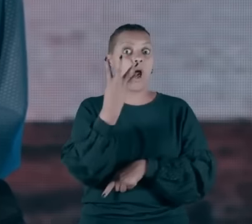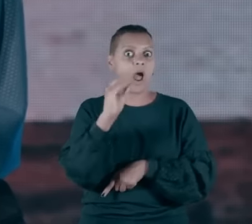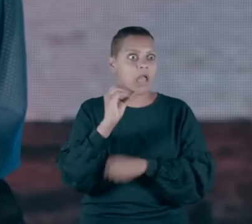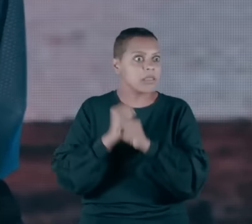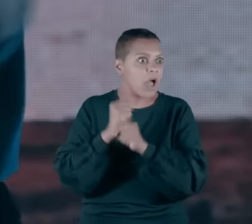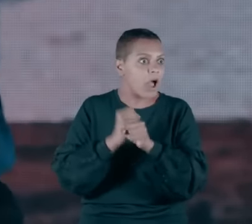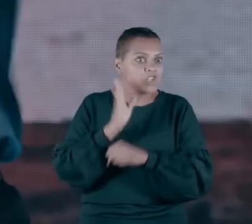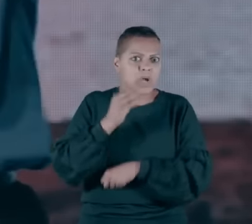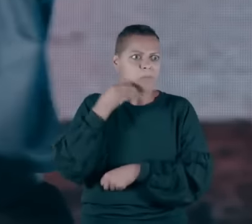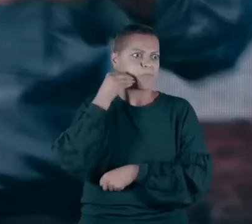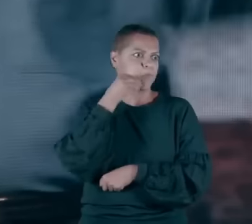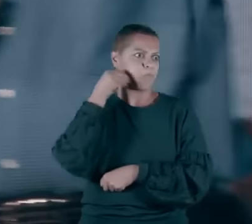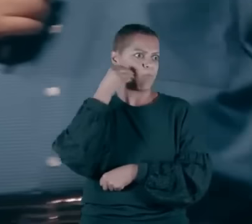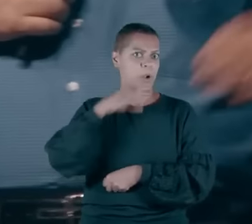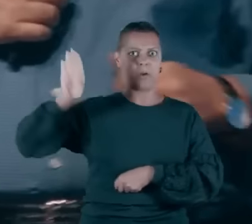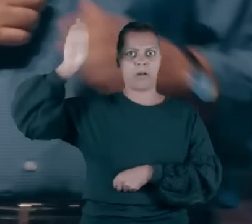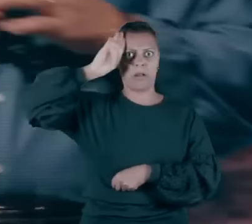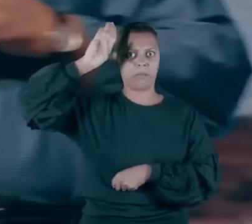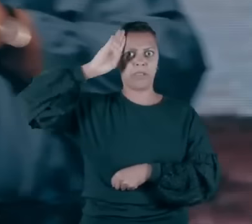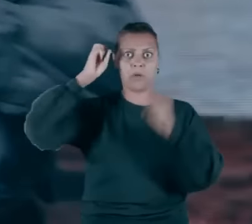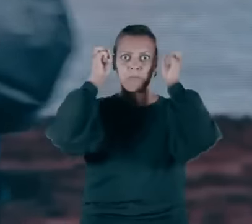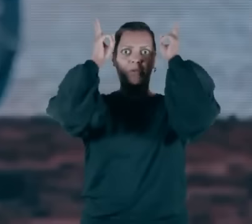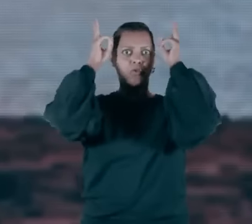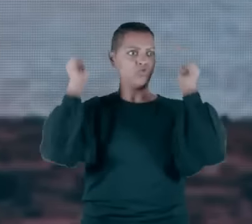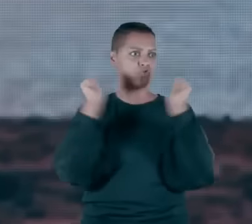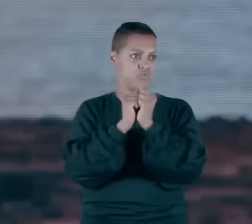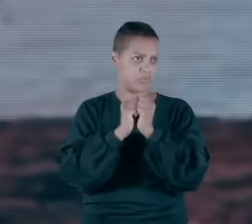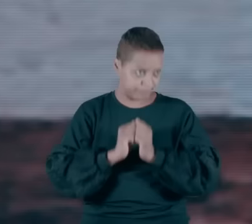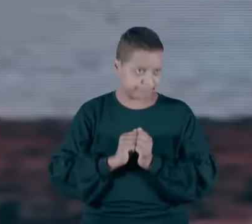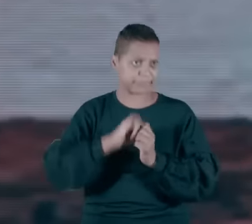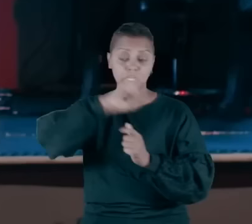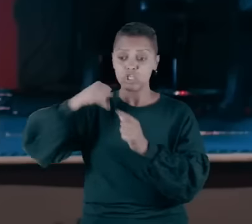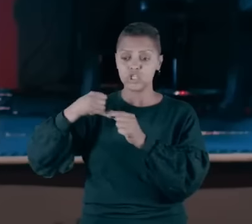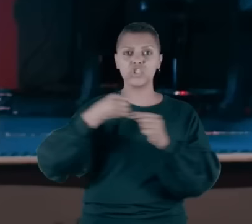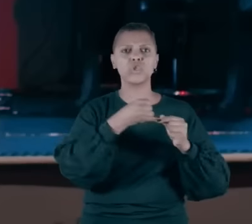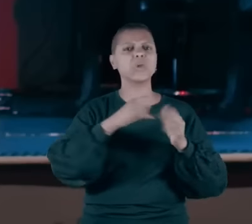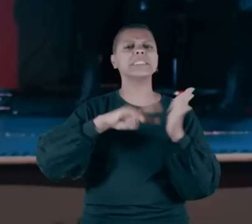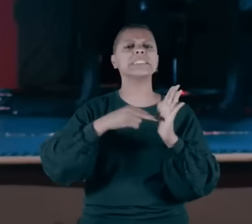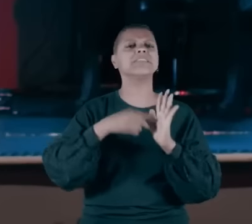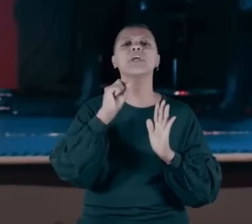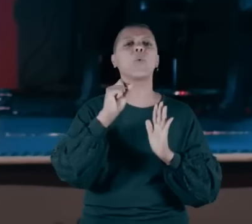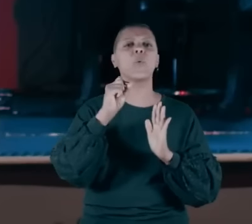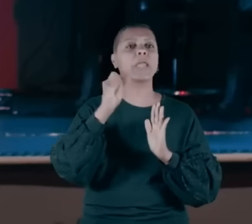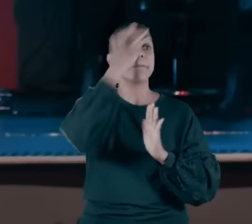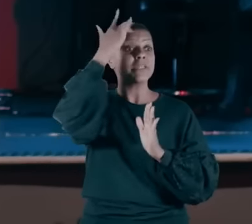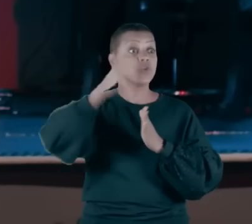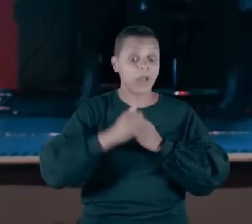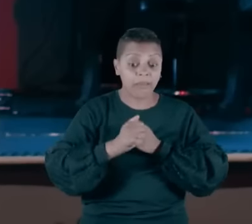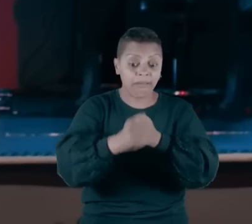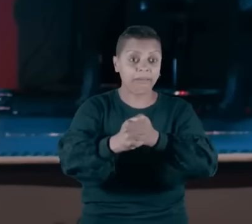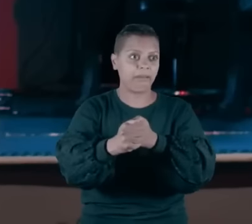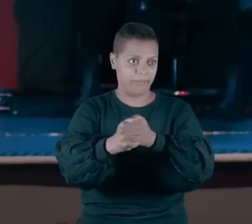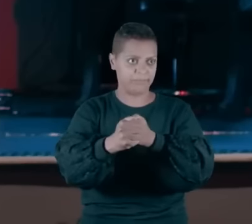Moisés Moisés morre antes de entrar na Terra Prometida e Josué é aquele que conduz e ele tem um